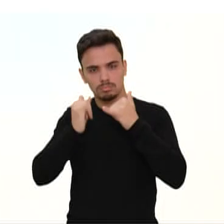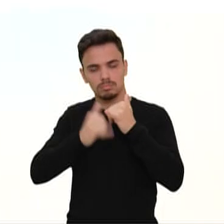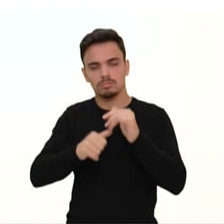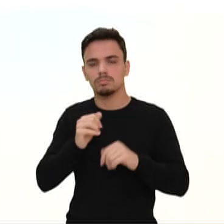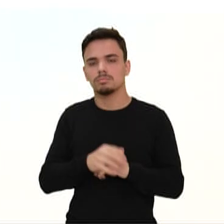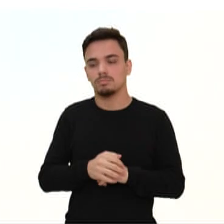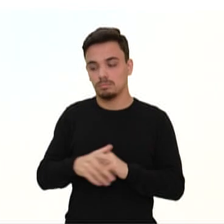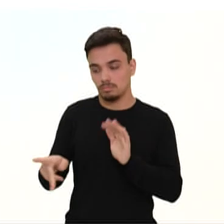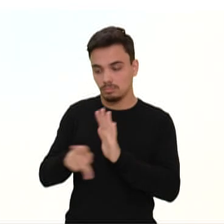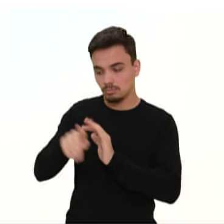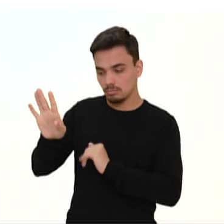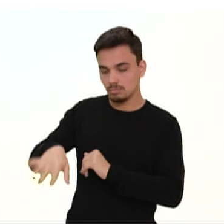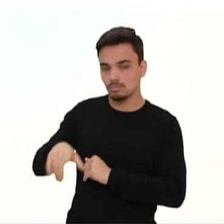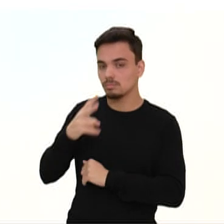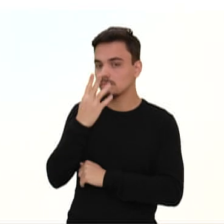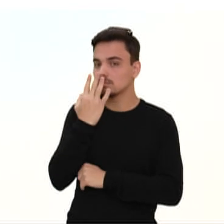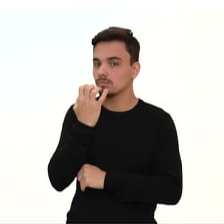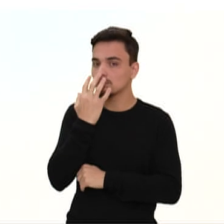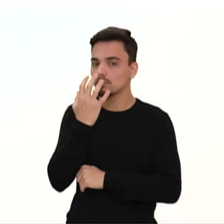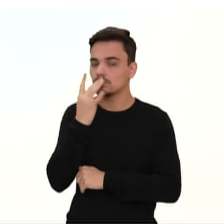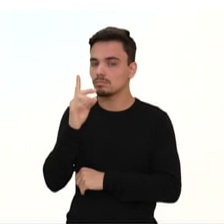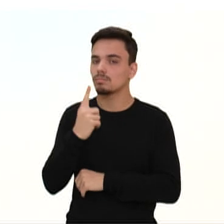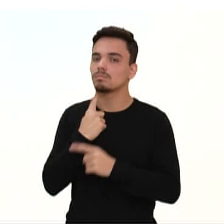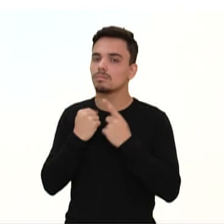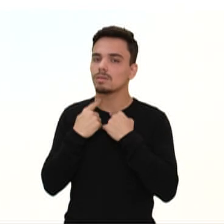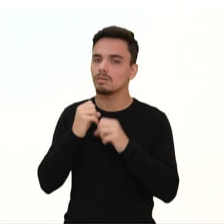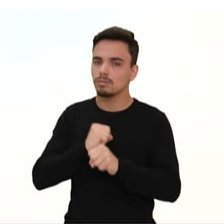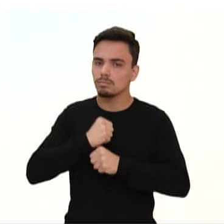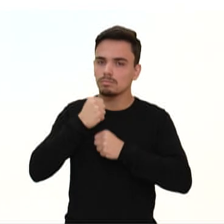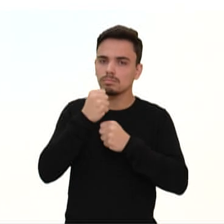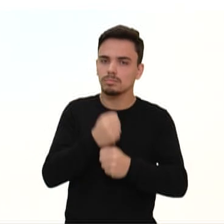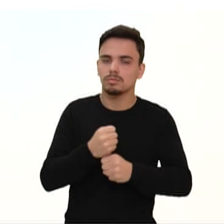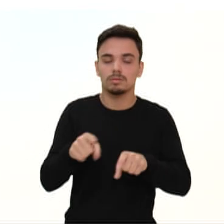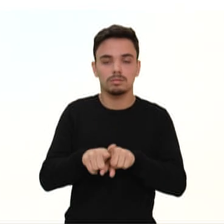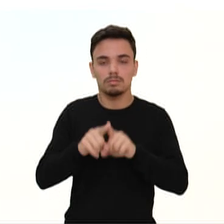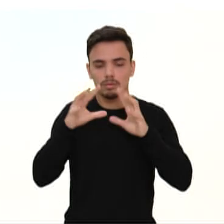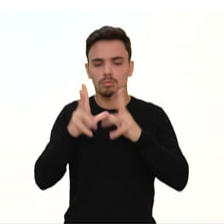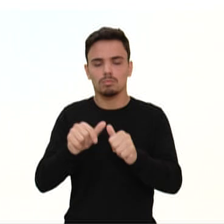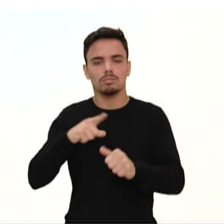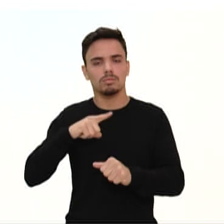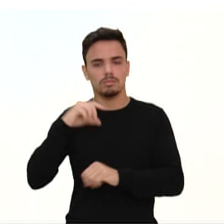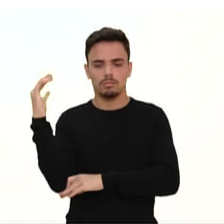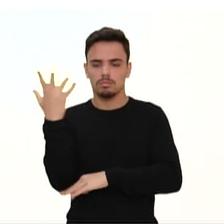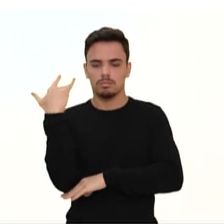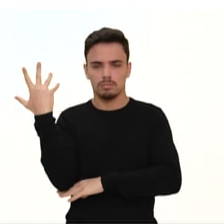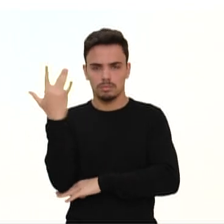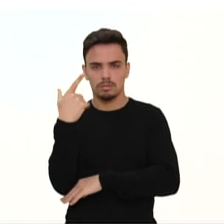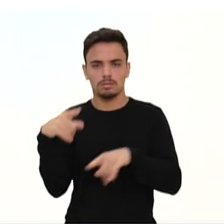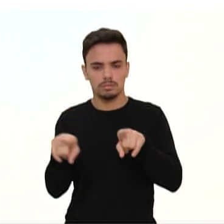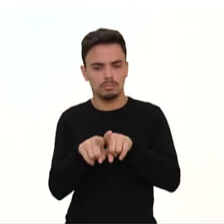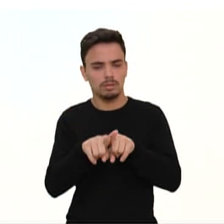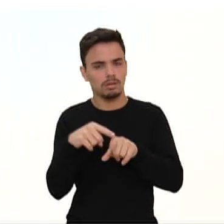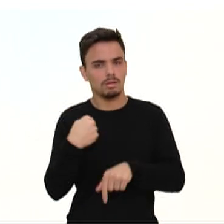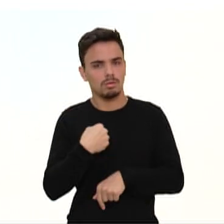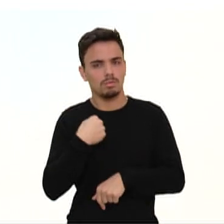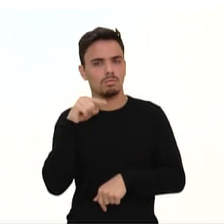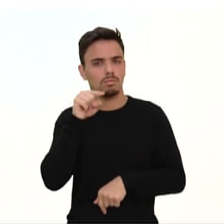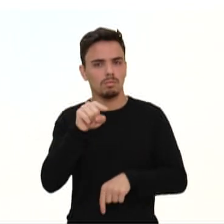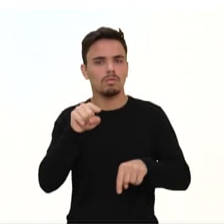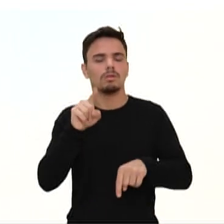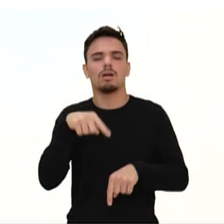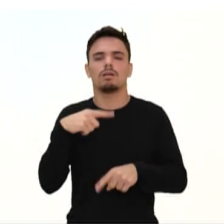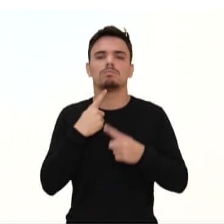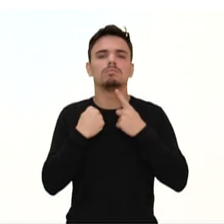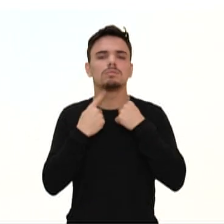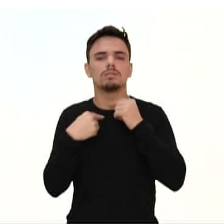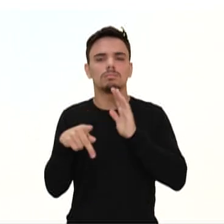para Nietzsche é a vontade de poder, no sentido de que tudo que existe na natureza, inclusive eu e você, somos vontade